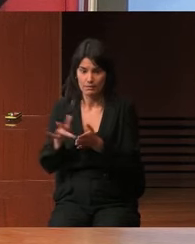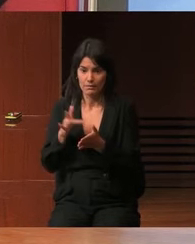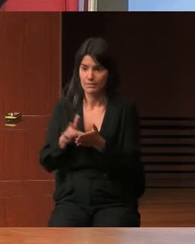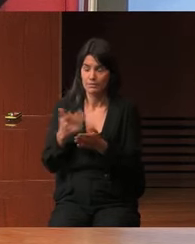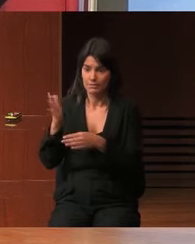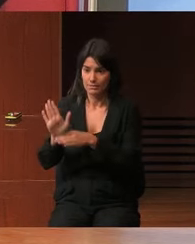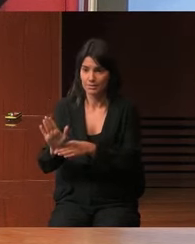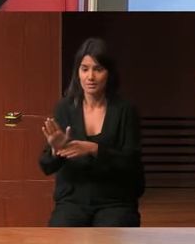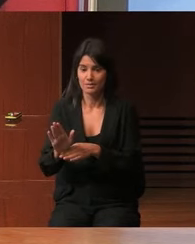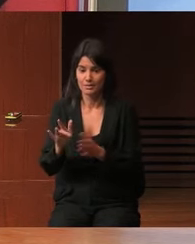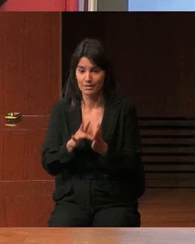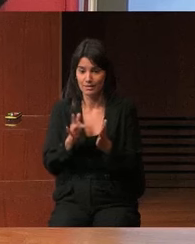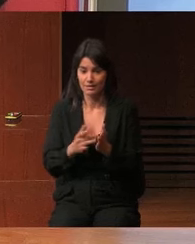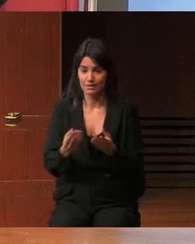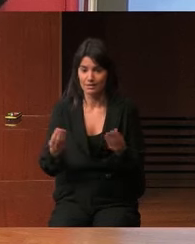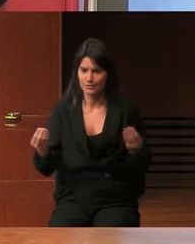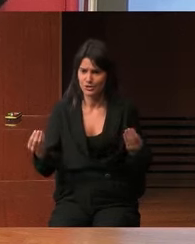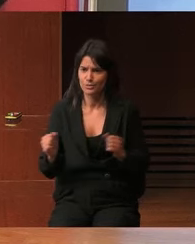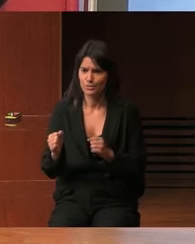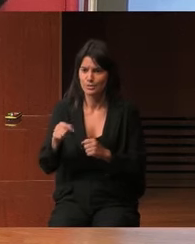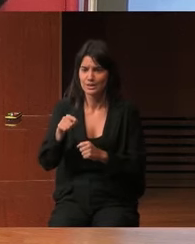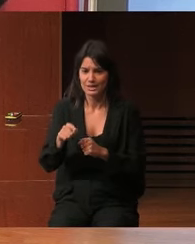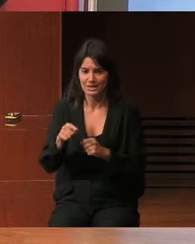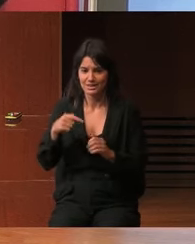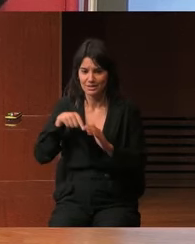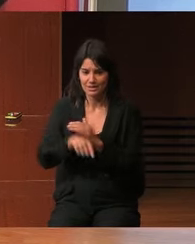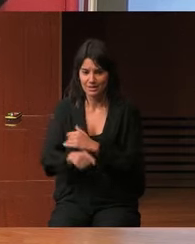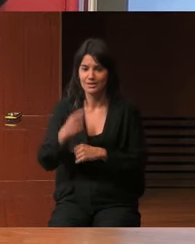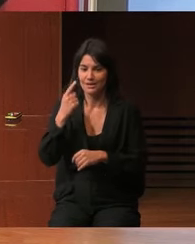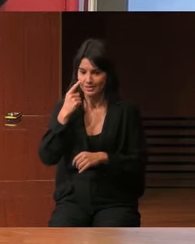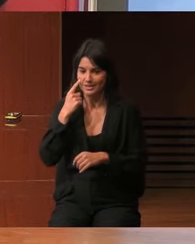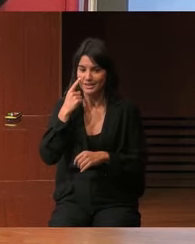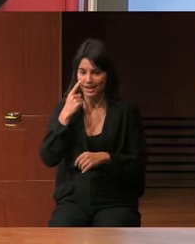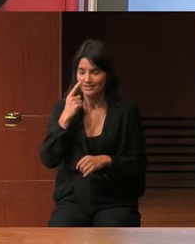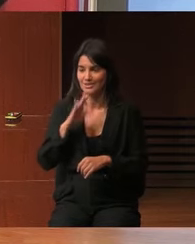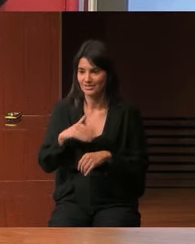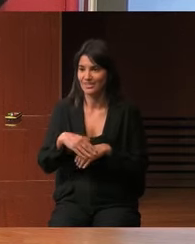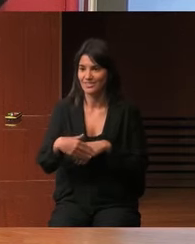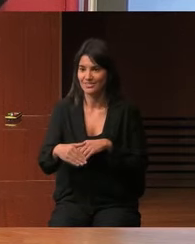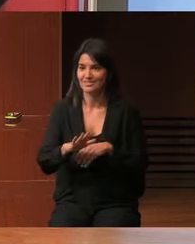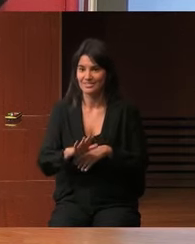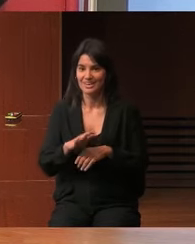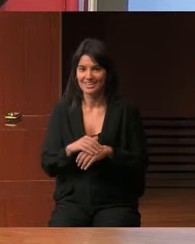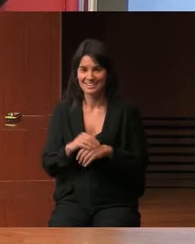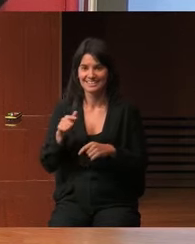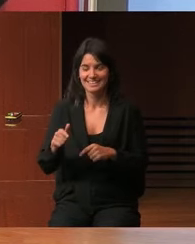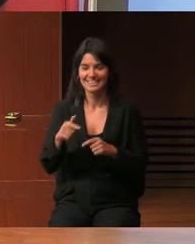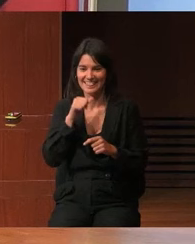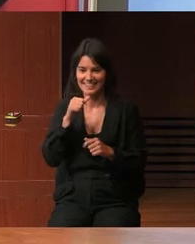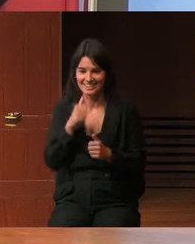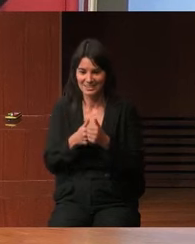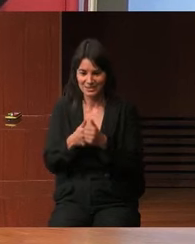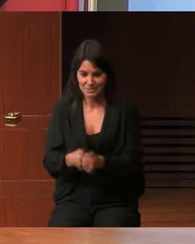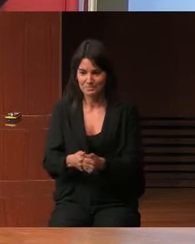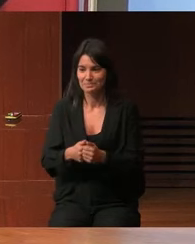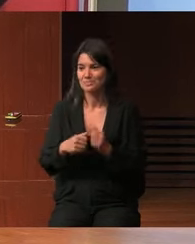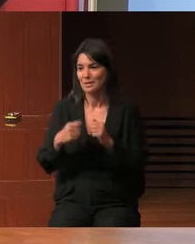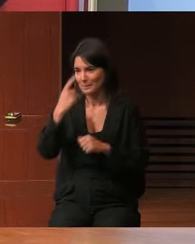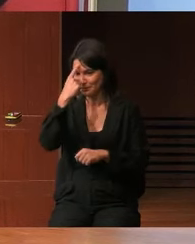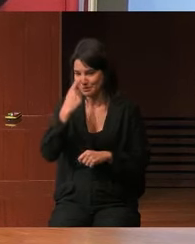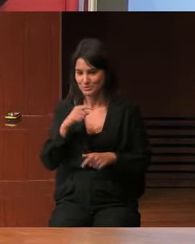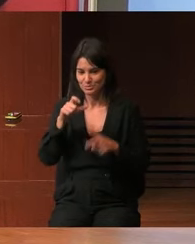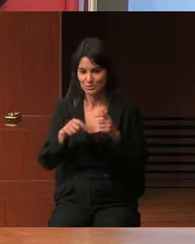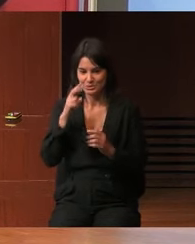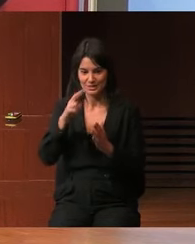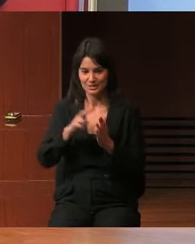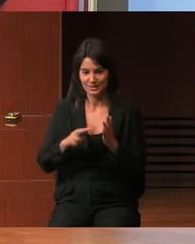livros que te vão ajudar a aprofundar o teu conhecimento sobre este tema, tendo em conta sempre que os perfis de leitores são